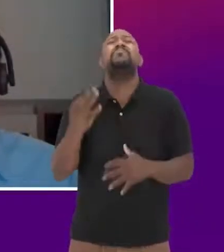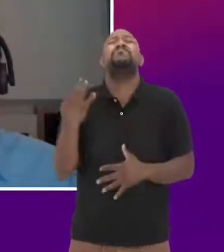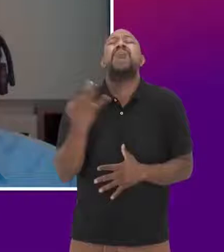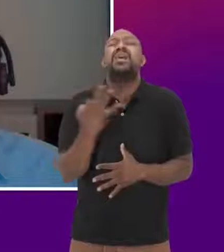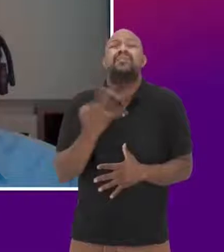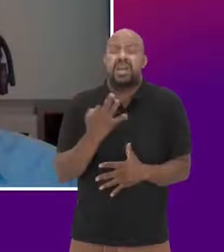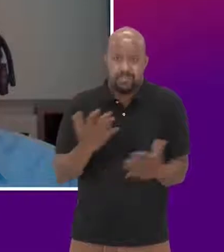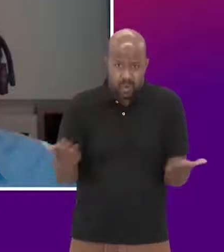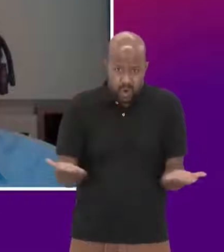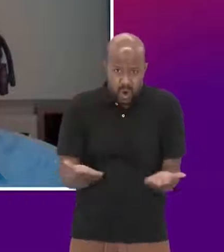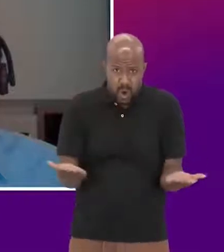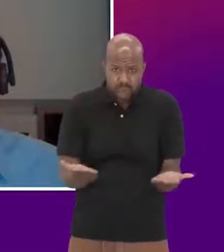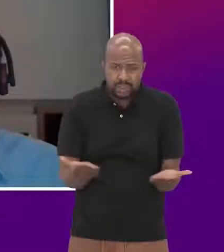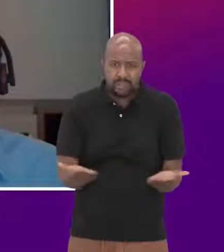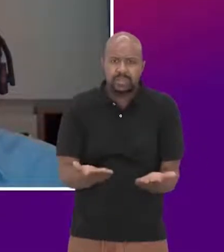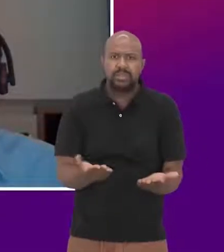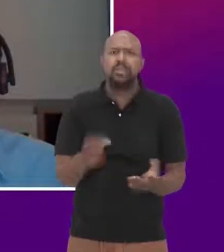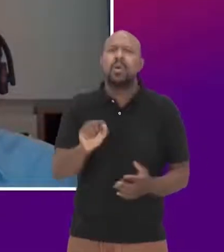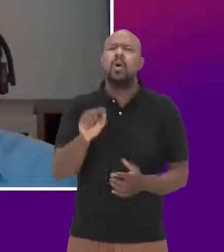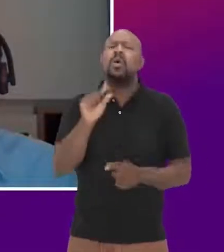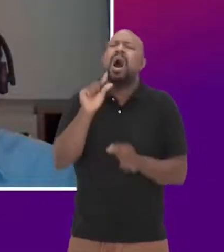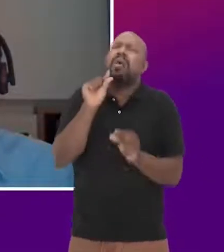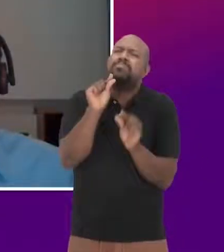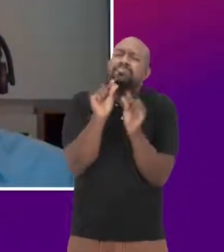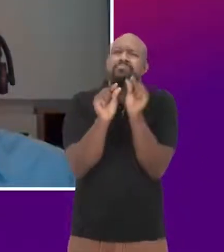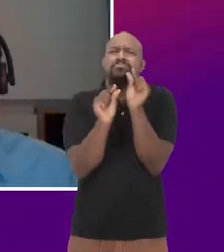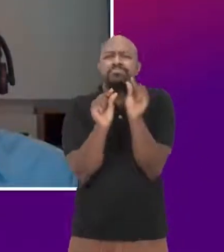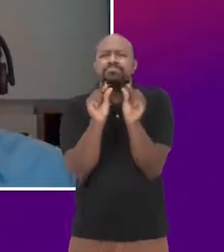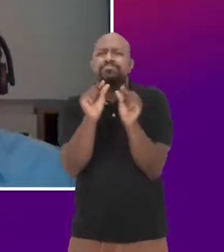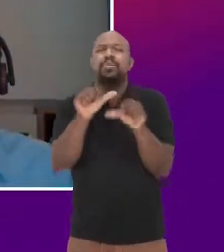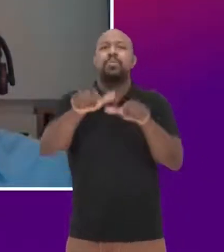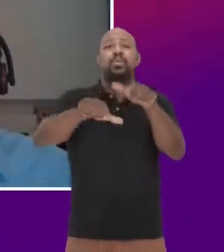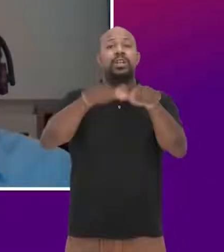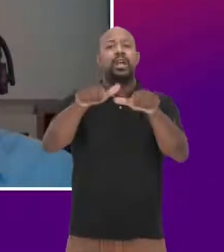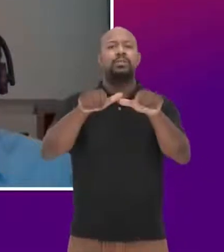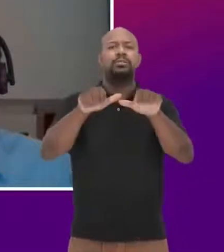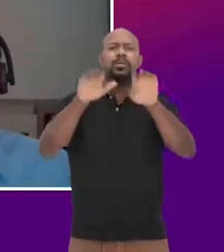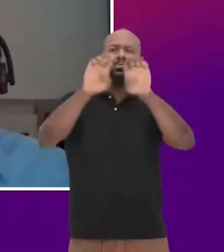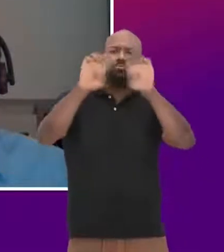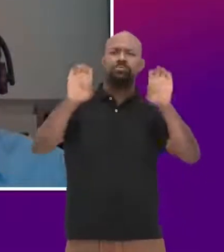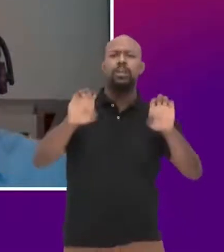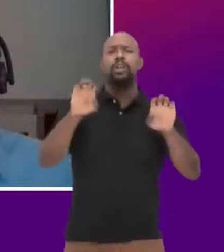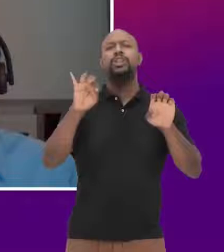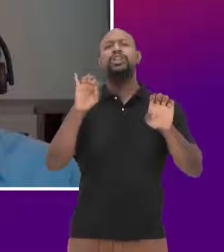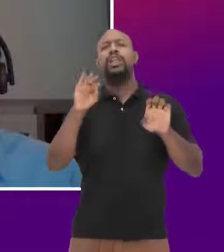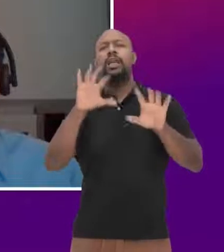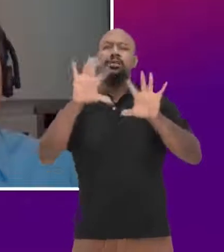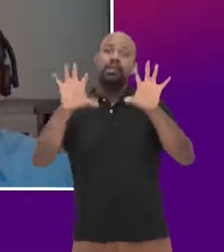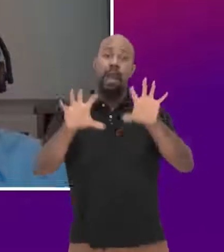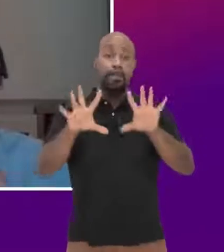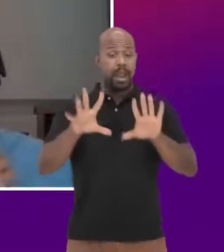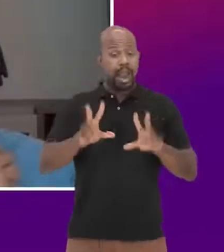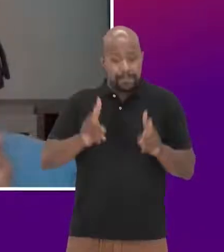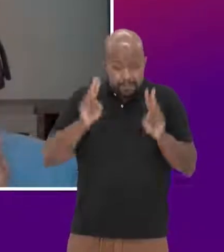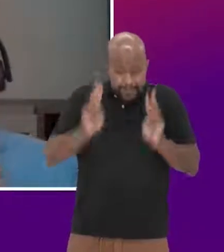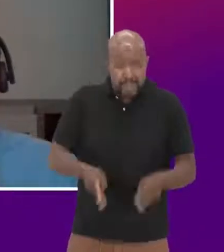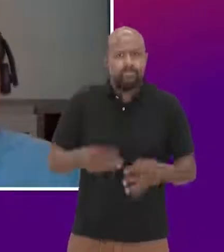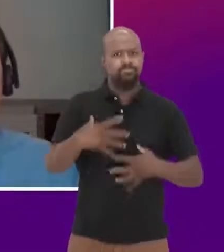perfeitamente nos dias de hoje, com pequenas mudanças estéticas, mas com a mesma